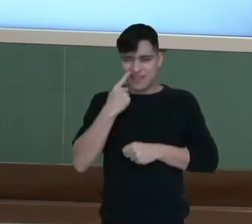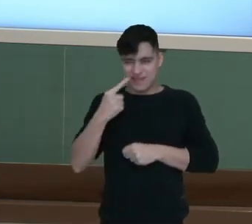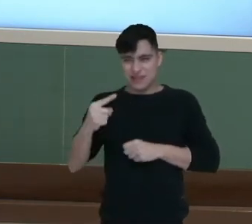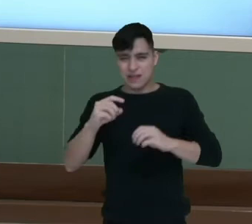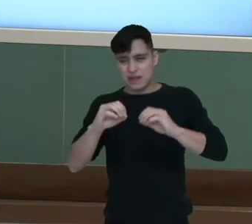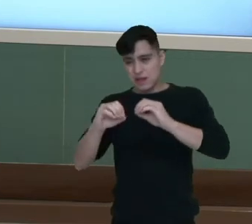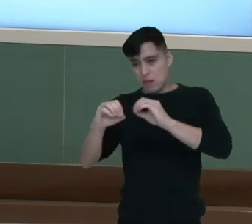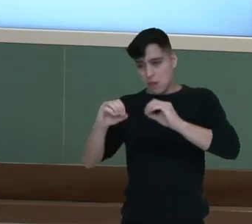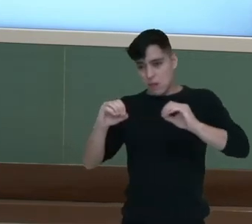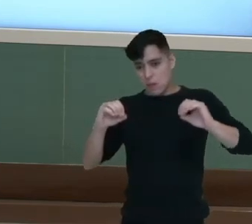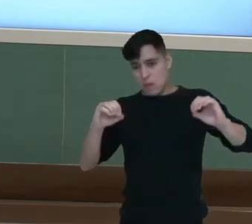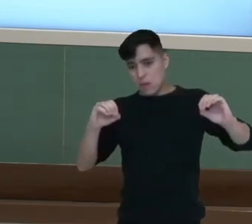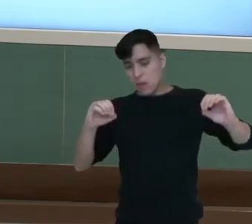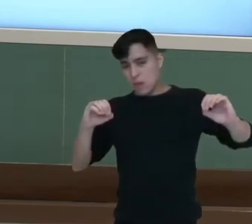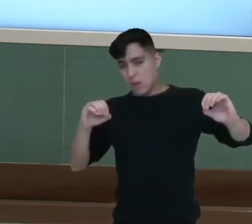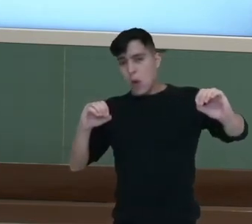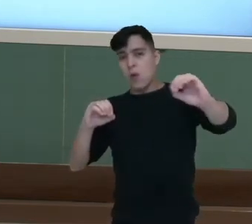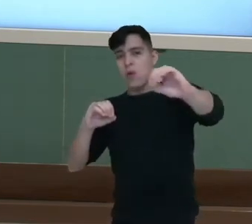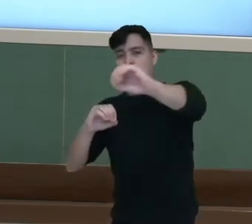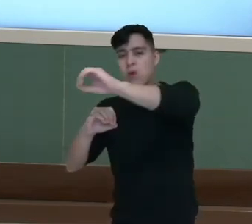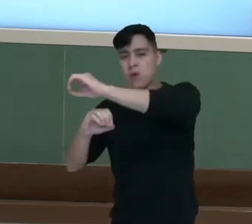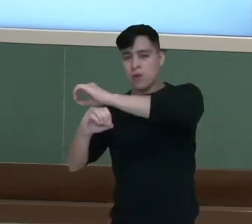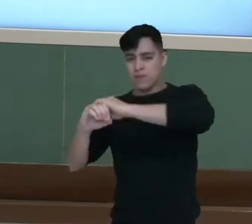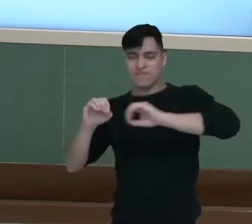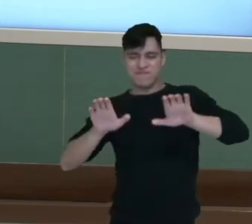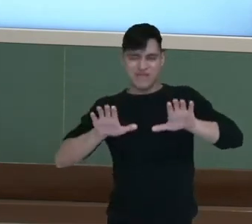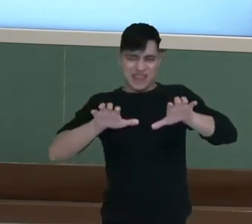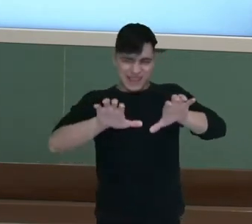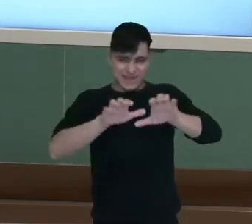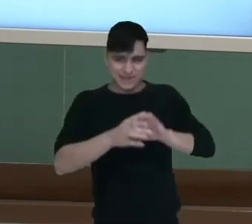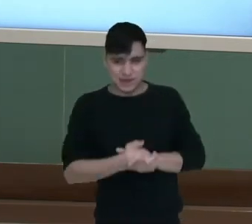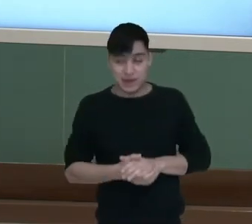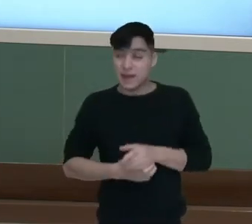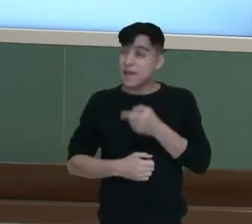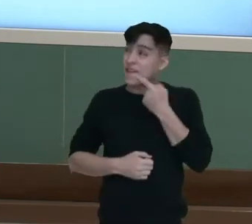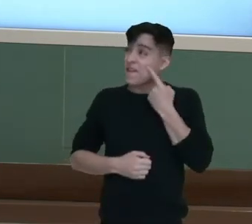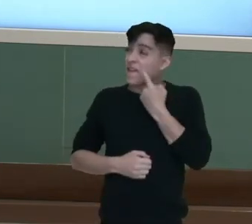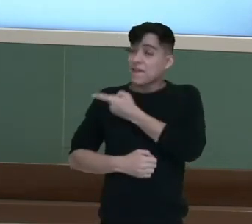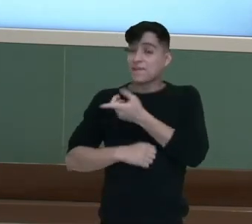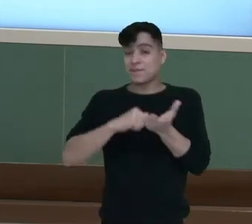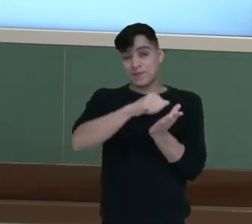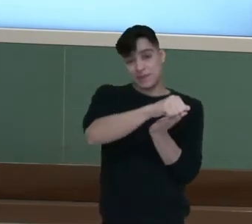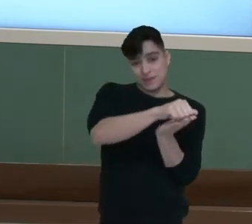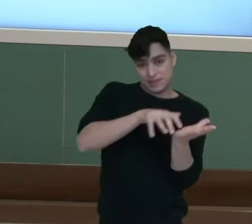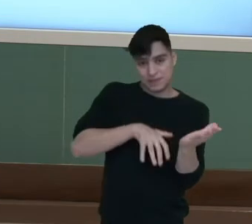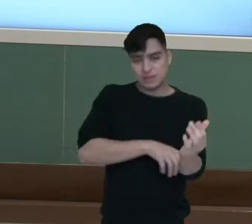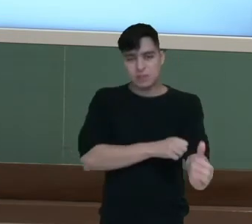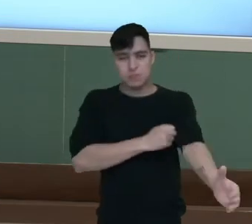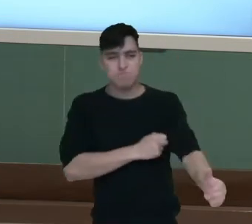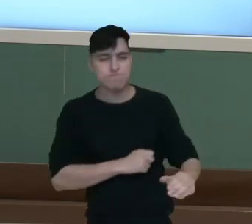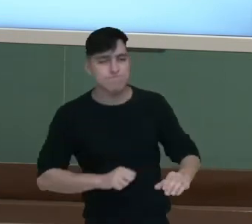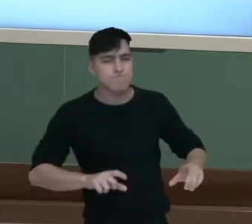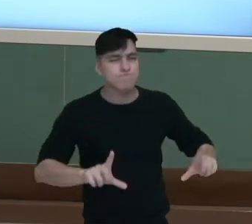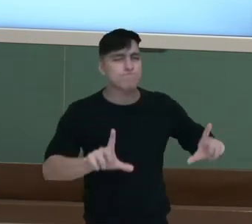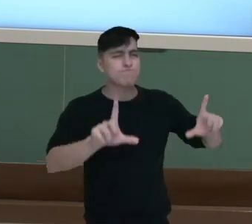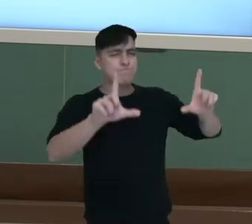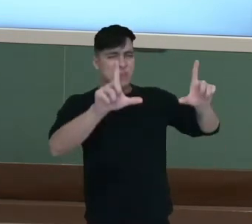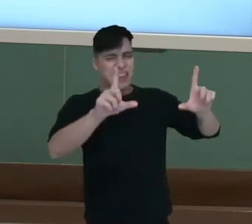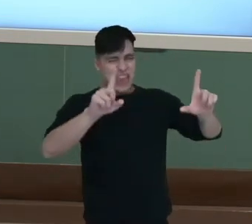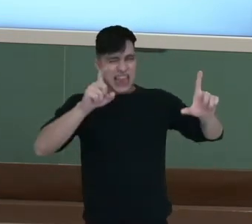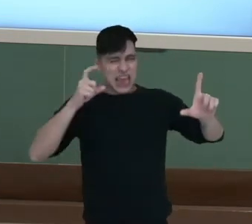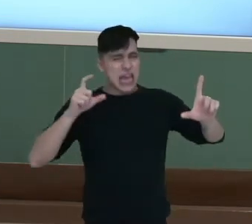lá então. Eu vou deixar para vocês uma atividade para vocês aí poderem pensar um pouquinho. Analisando o desenho da tela anterior